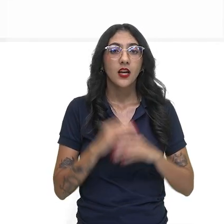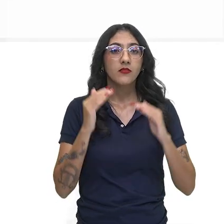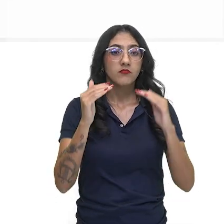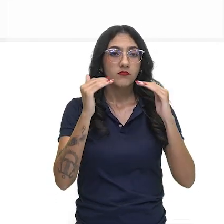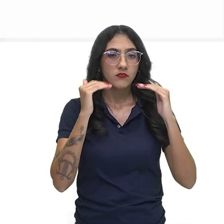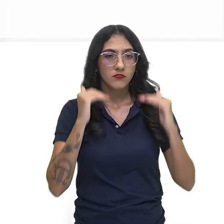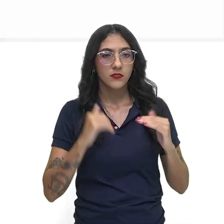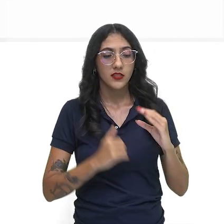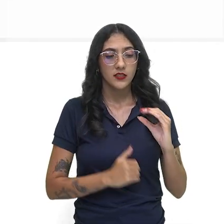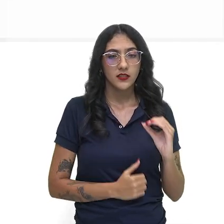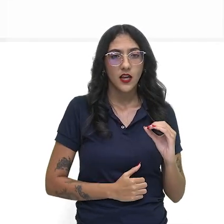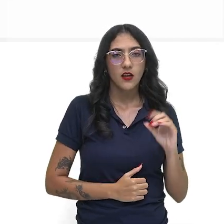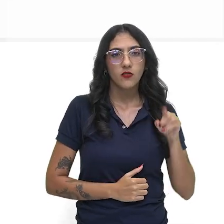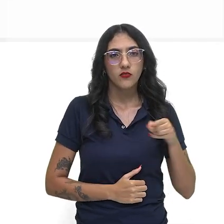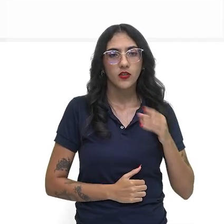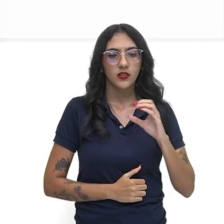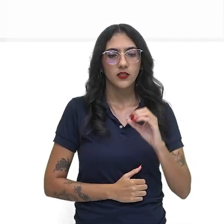finalmente,